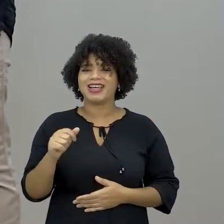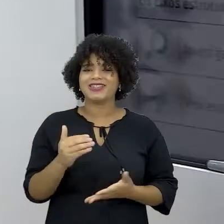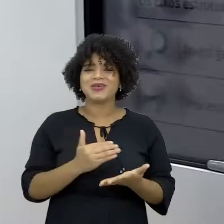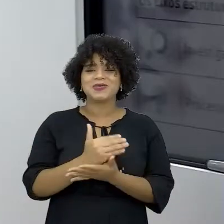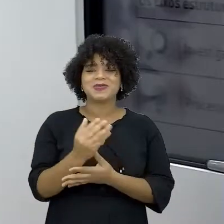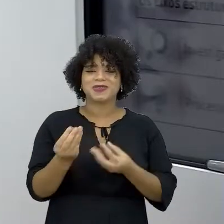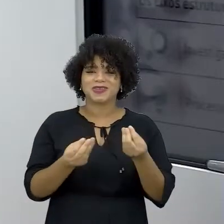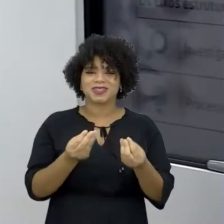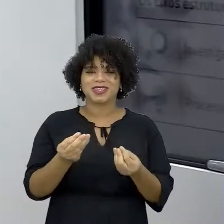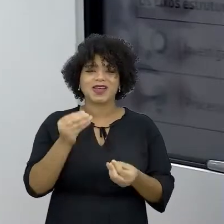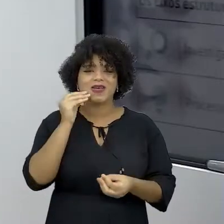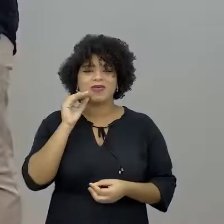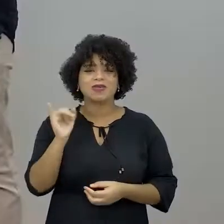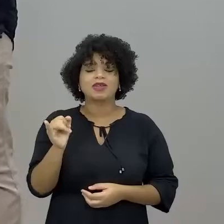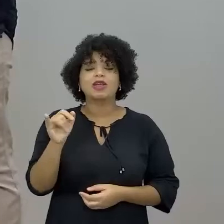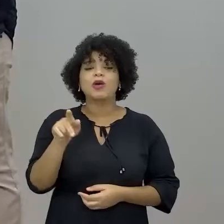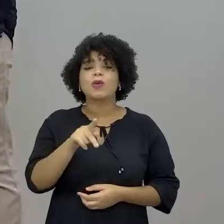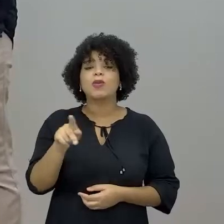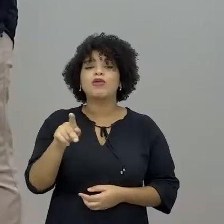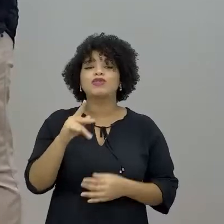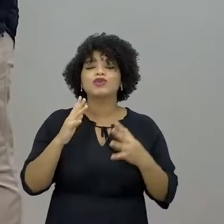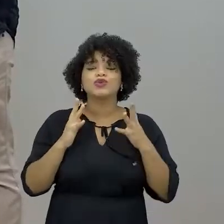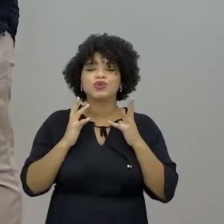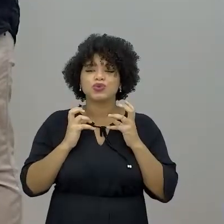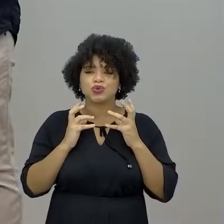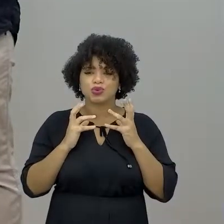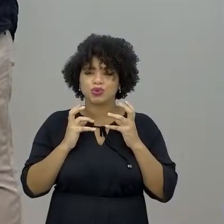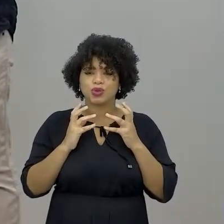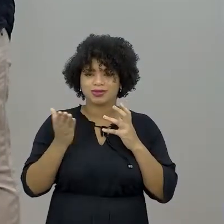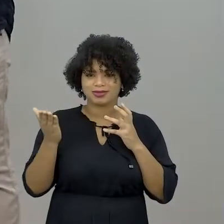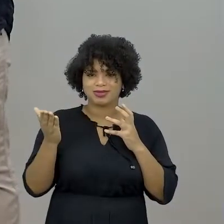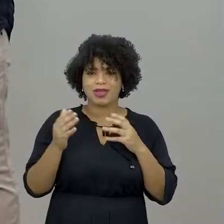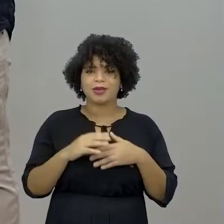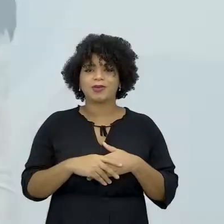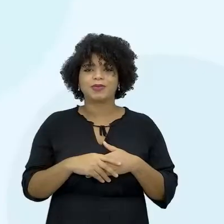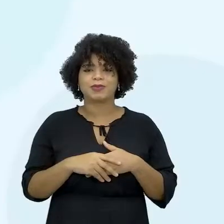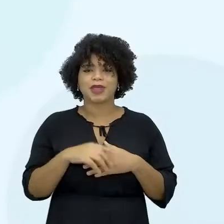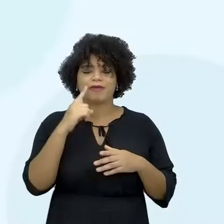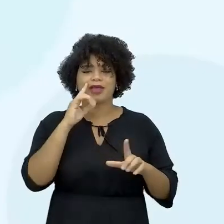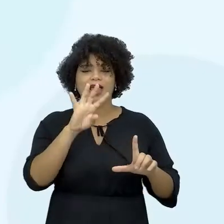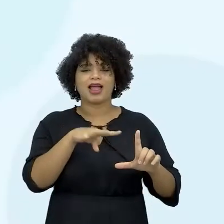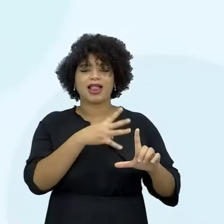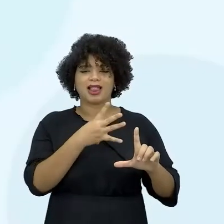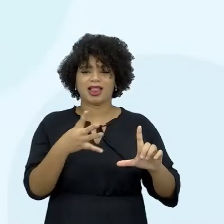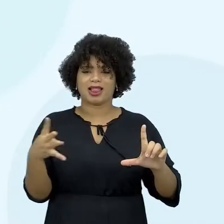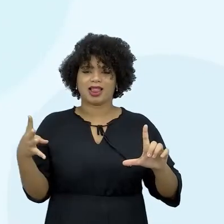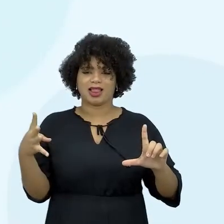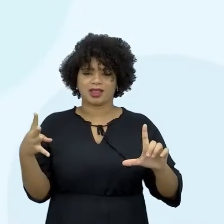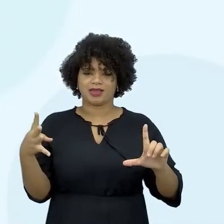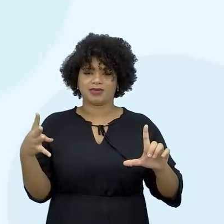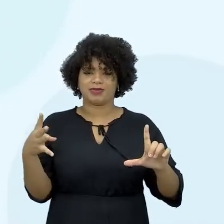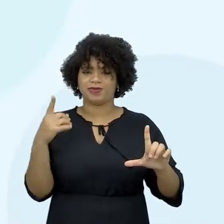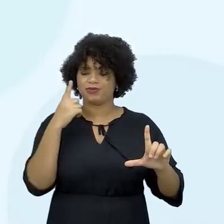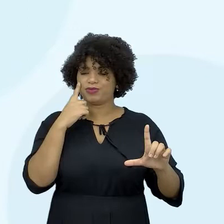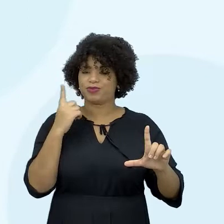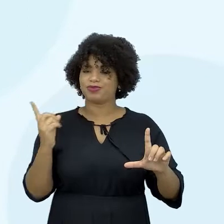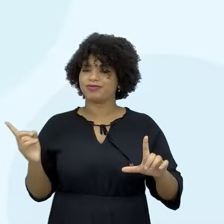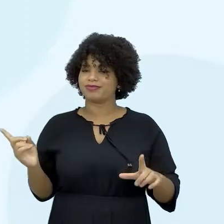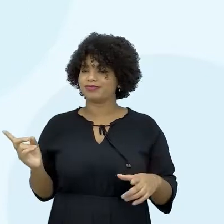aproveitando que o professor está aqui conosco, eu vou colocar a tabela, dá uma olhadinha na tela, olha lá.